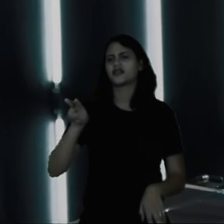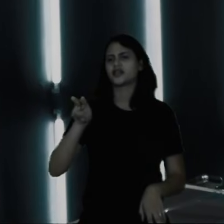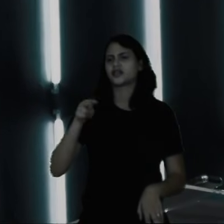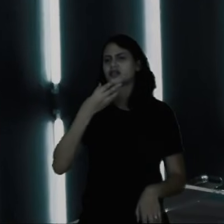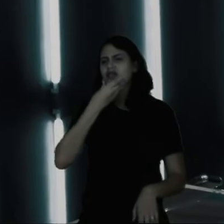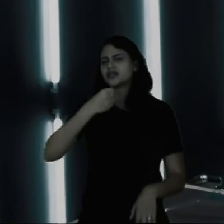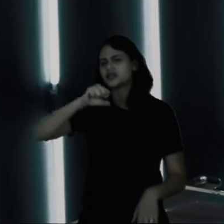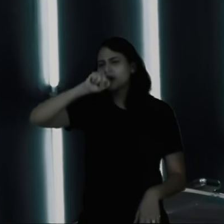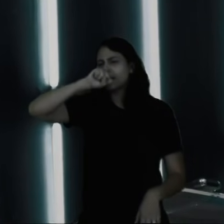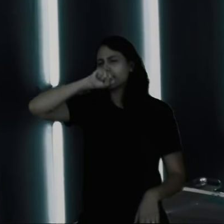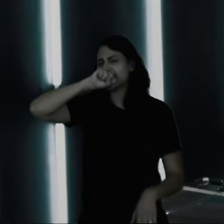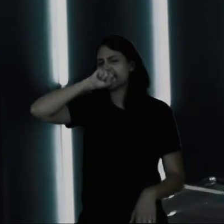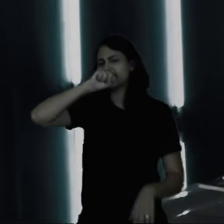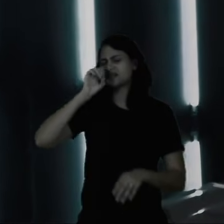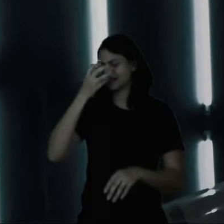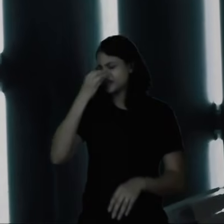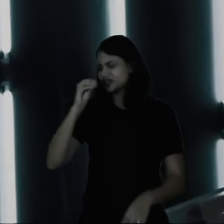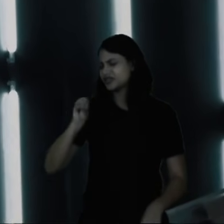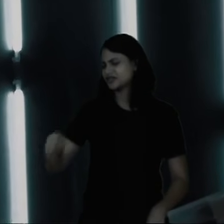rejeitando sua mãe.